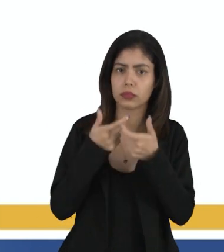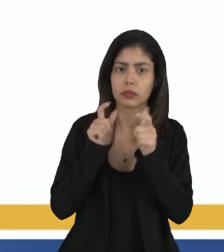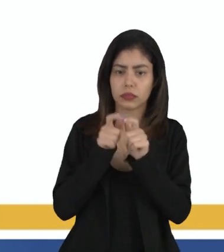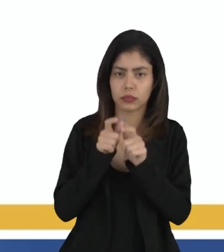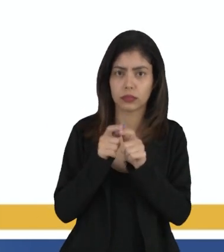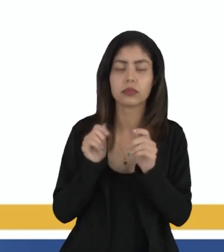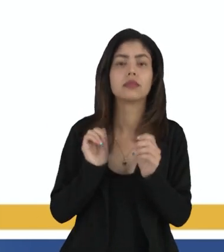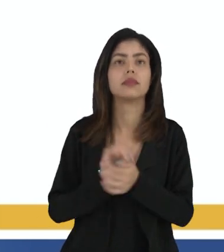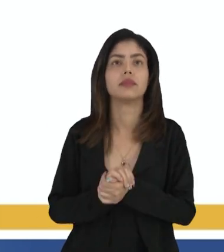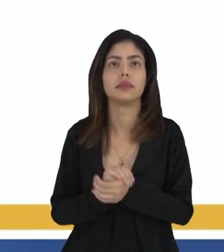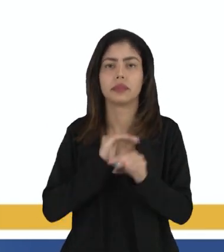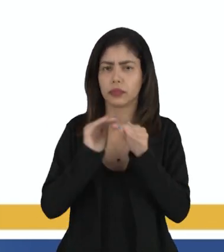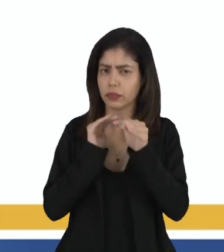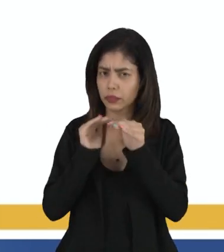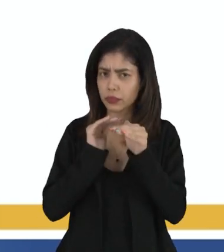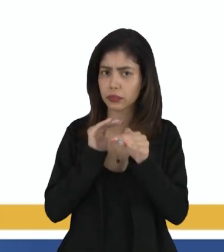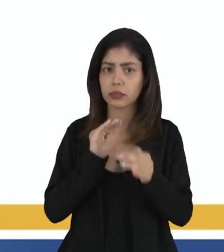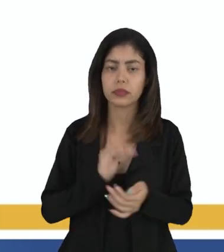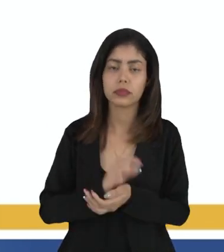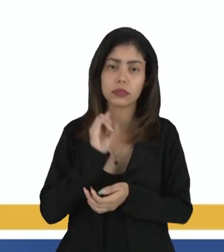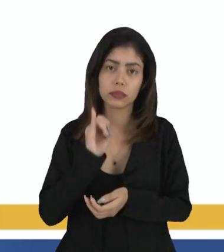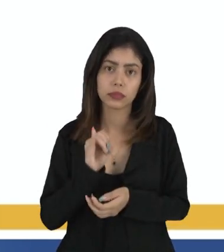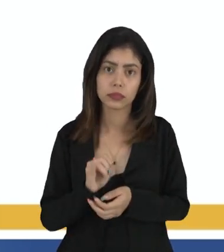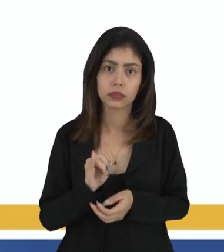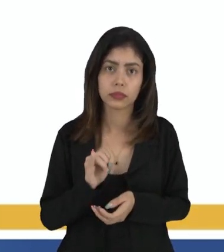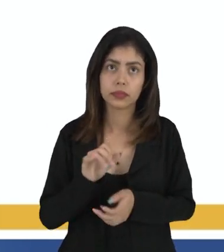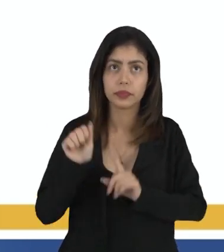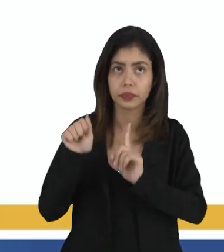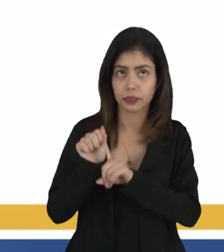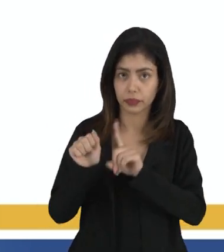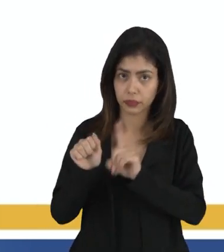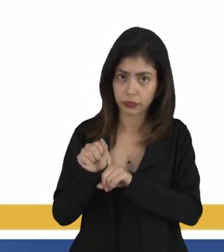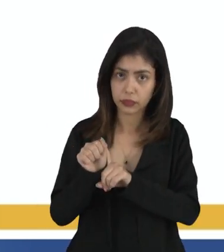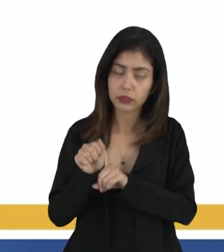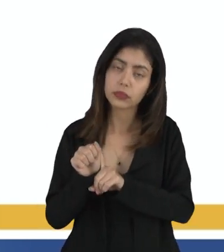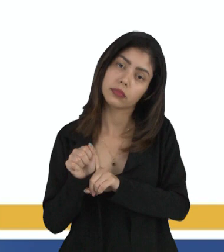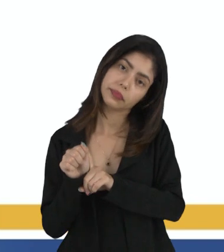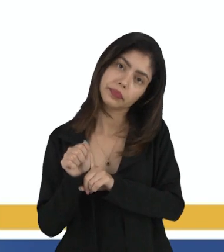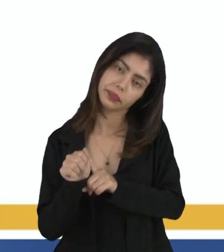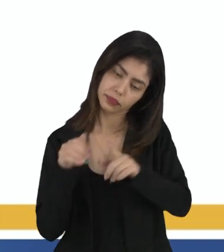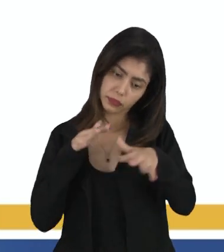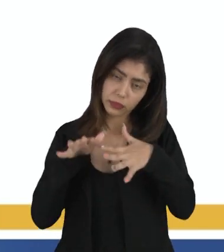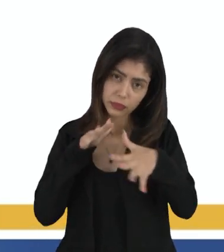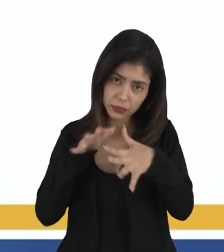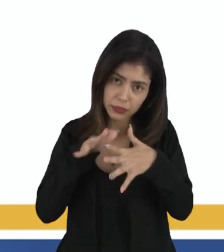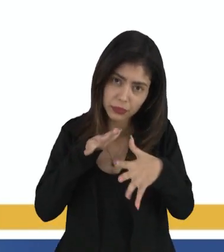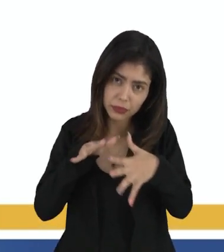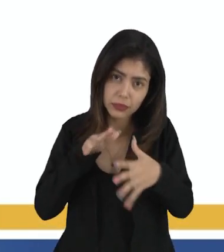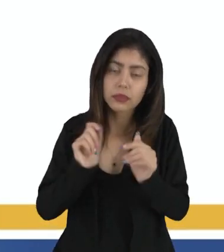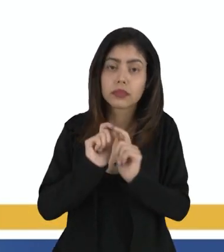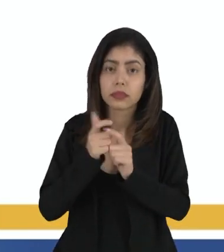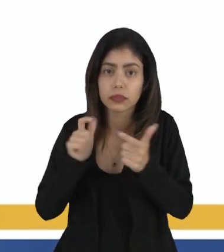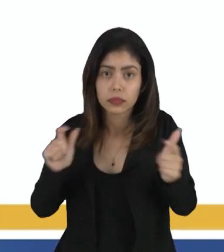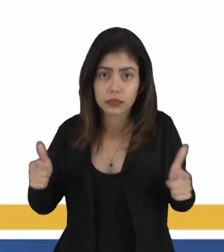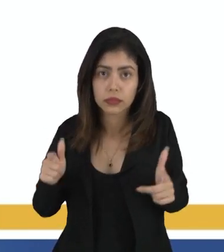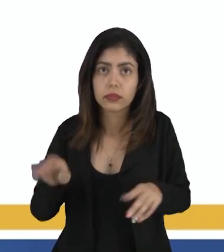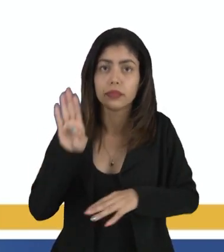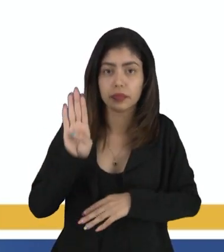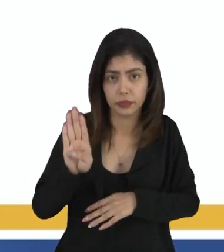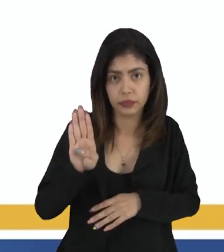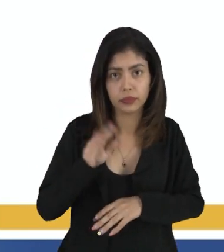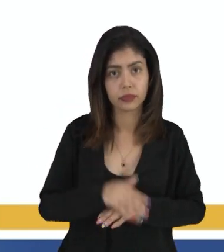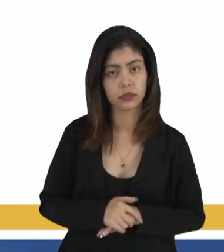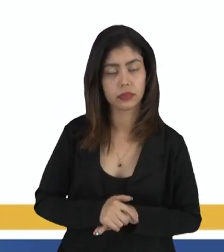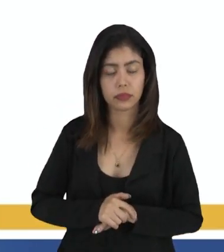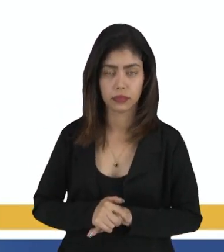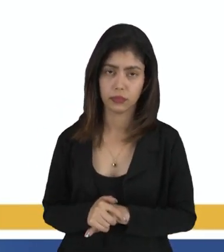essas partículas estão vibrando. Se de repente o corpo A tem uma vibração muito maior do que o corpo B,